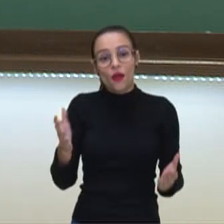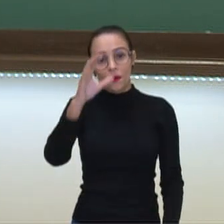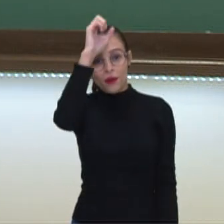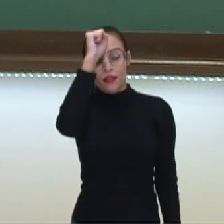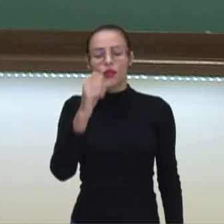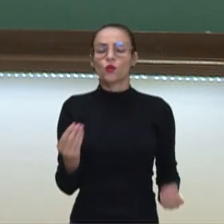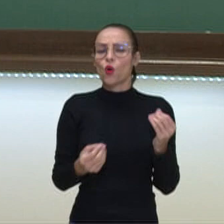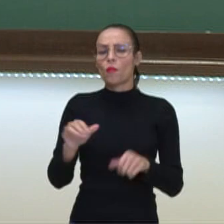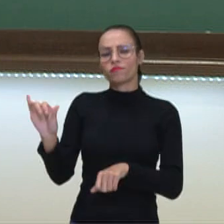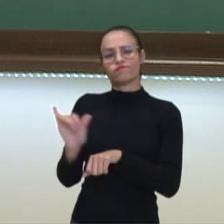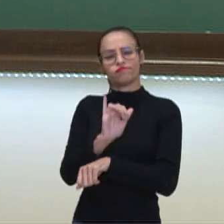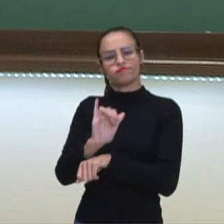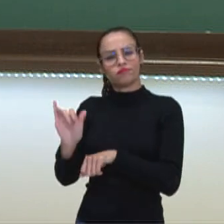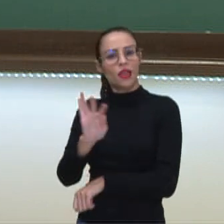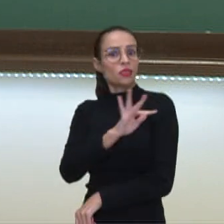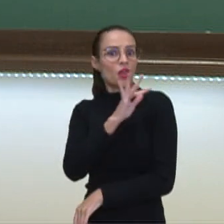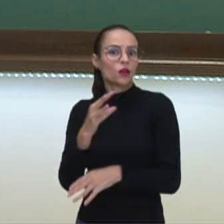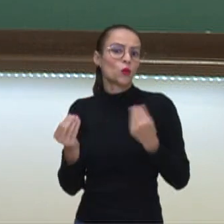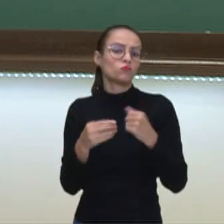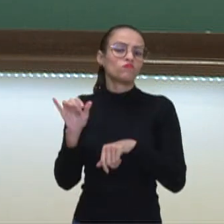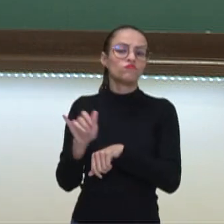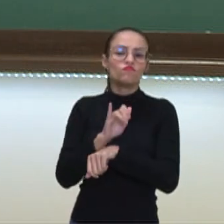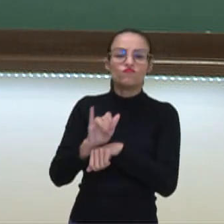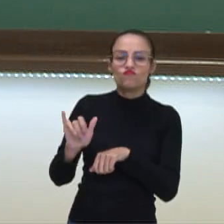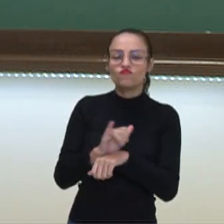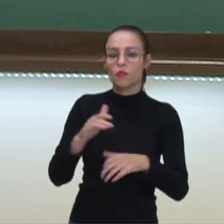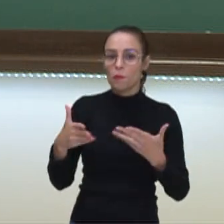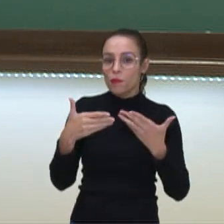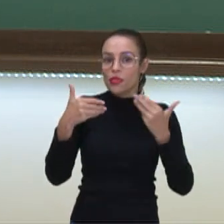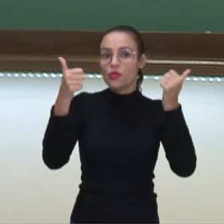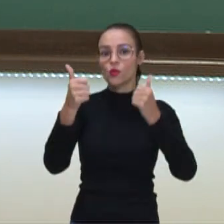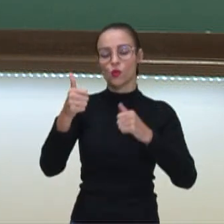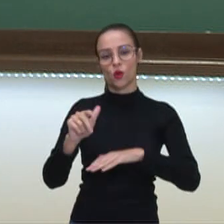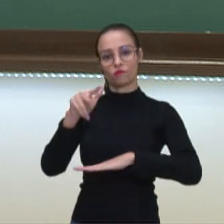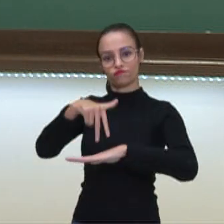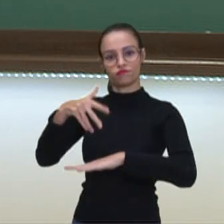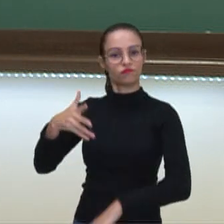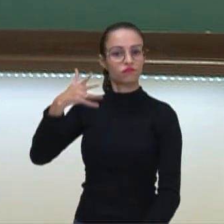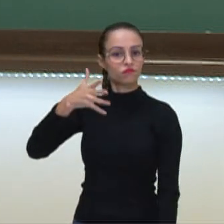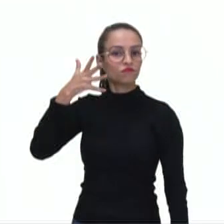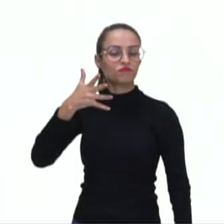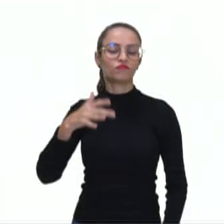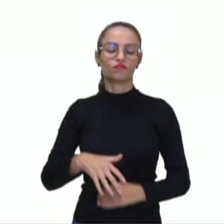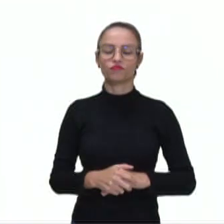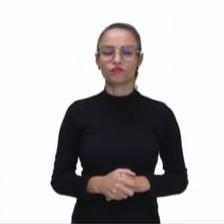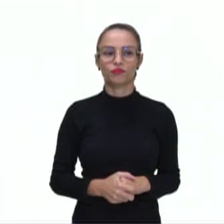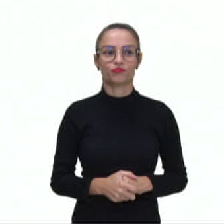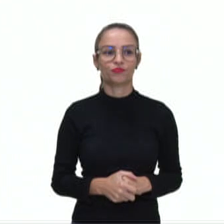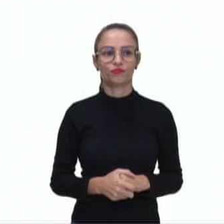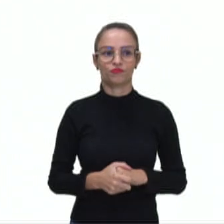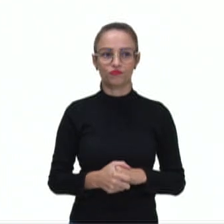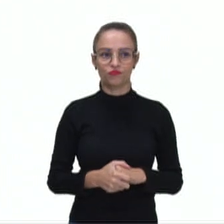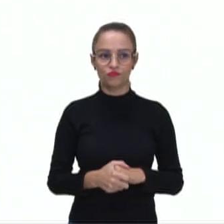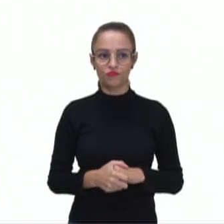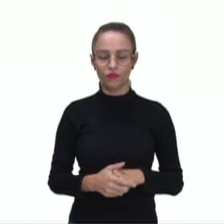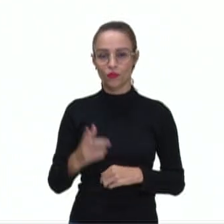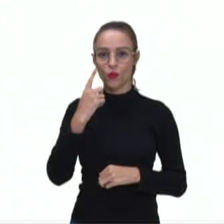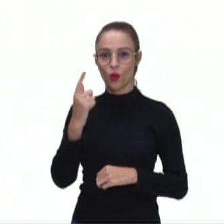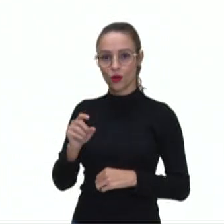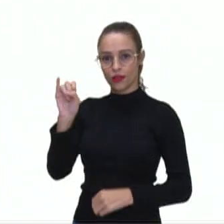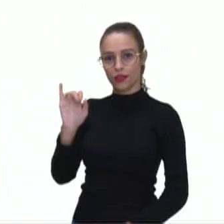algumas técnicas, né? A desenvolver algumas técnicas para se falar bem em público. Então aqui, ó, uma imagem de Cícero,